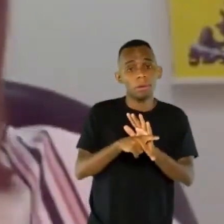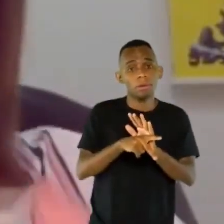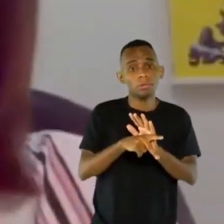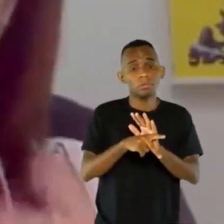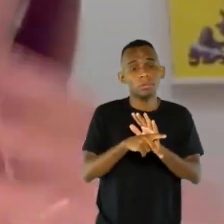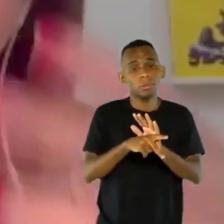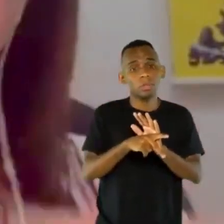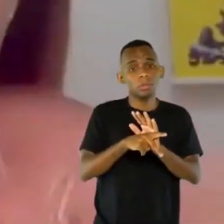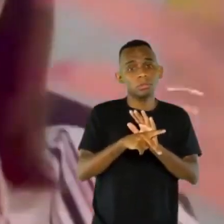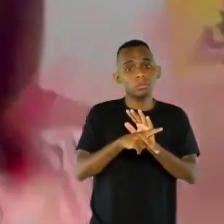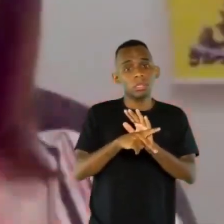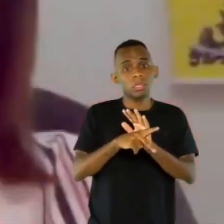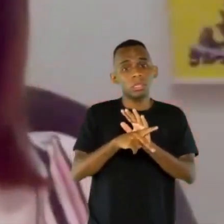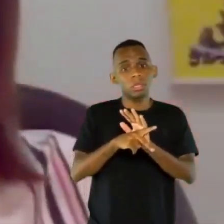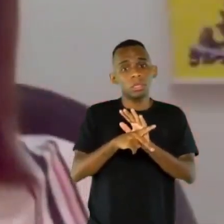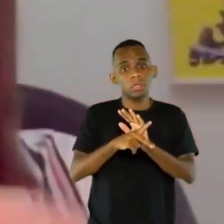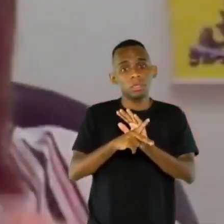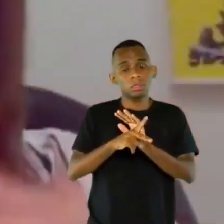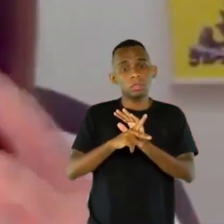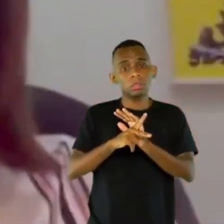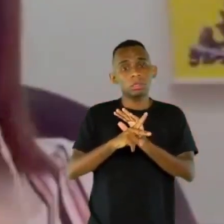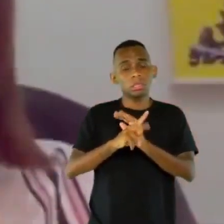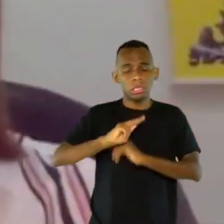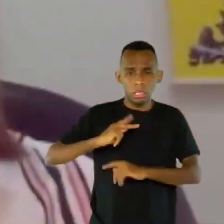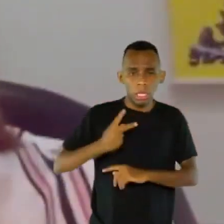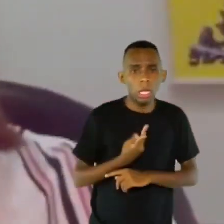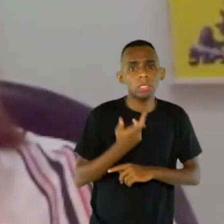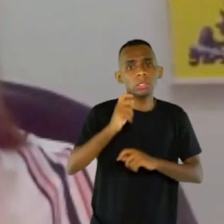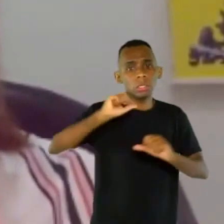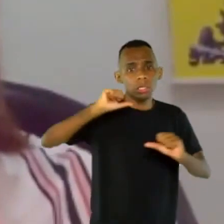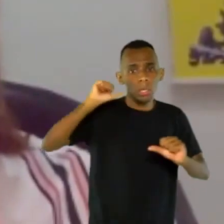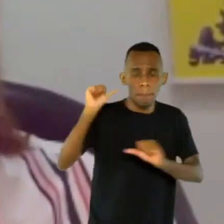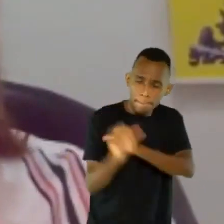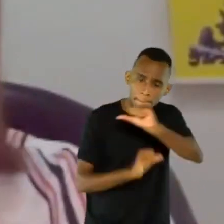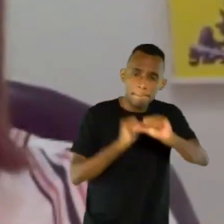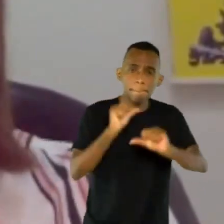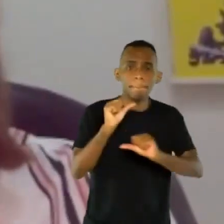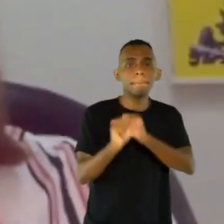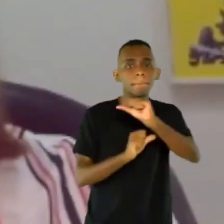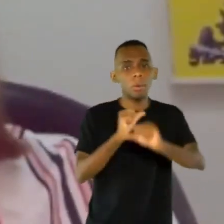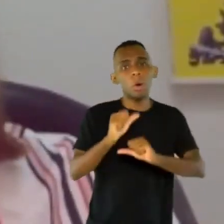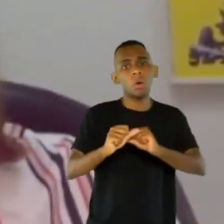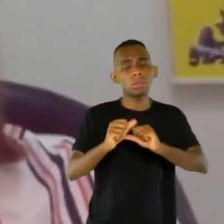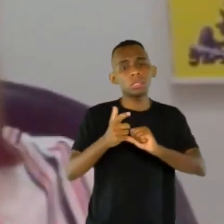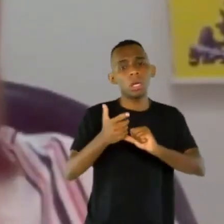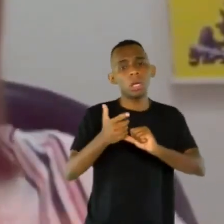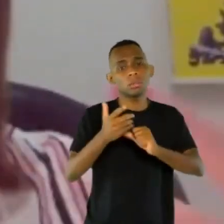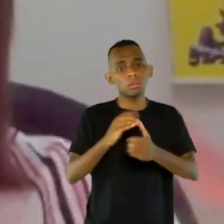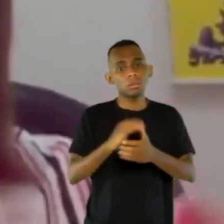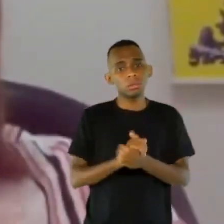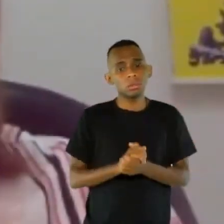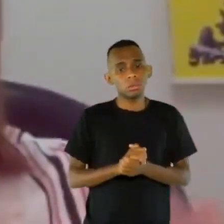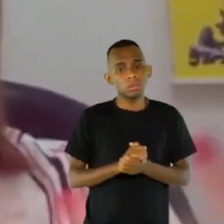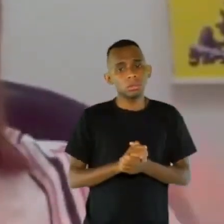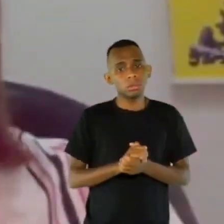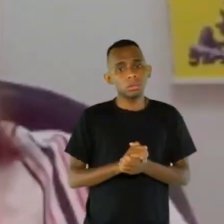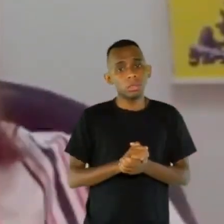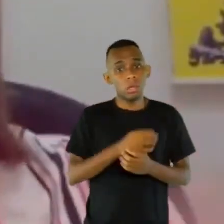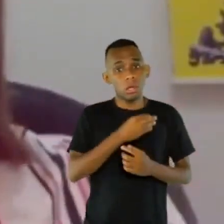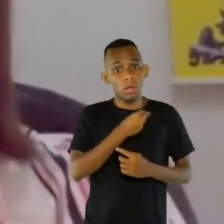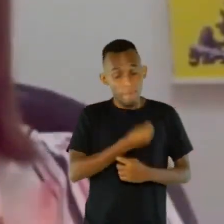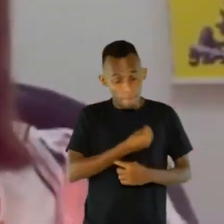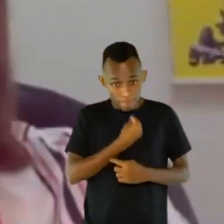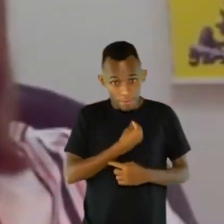de nascença e que se recria como Glenda, vivendo todos os